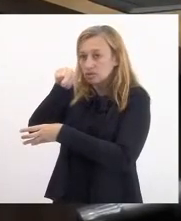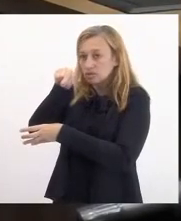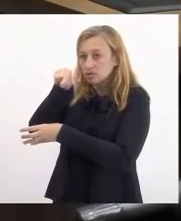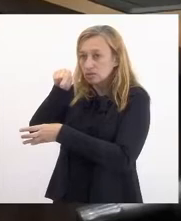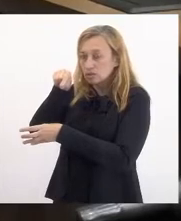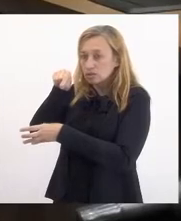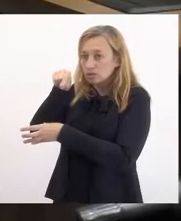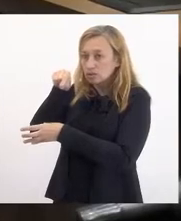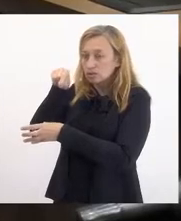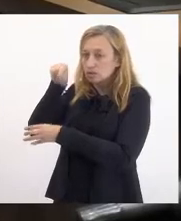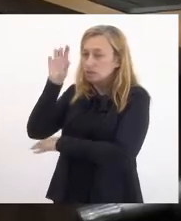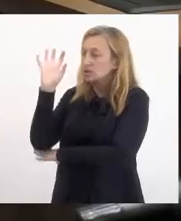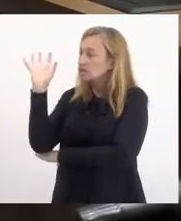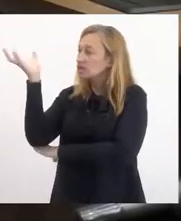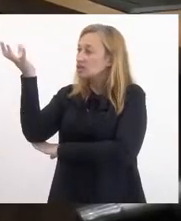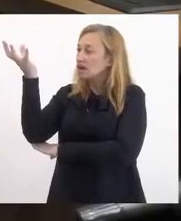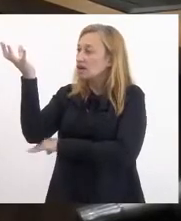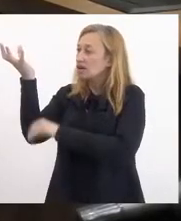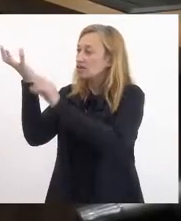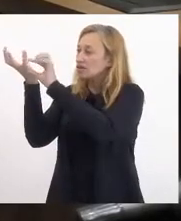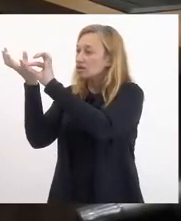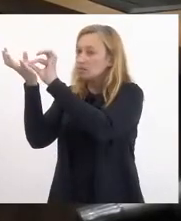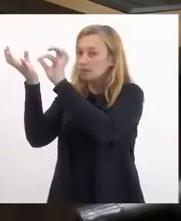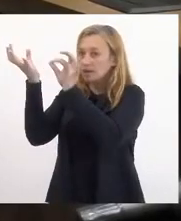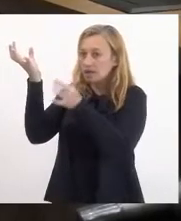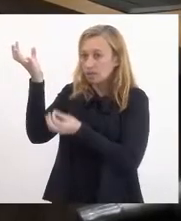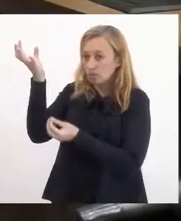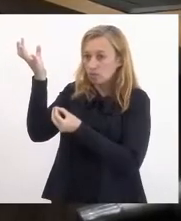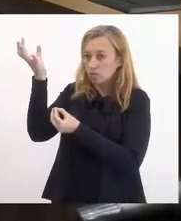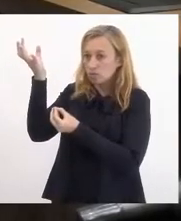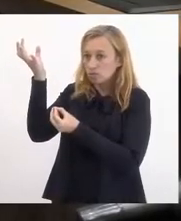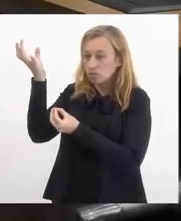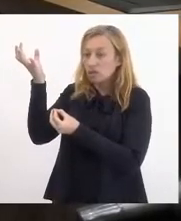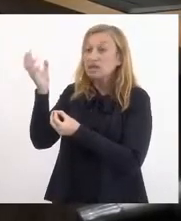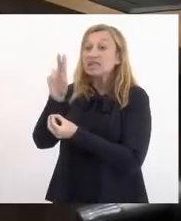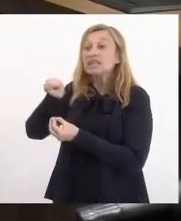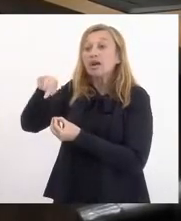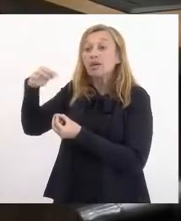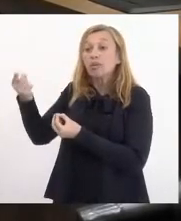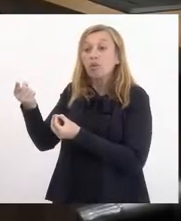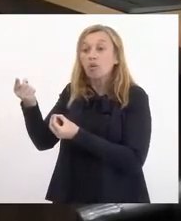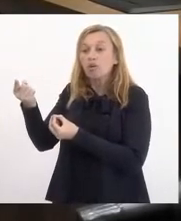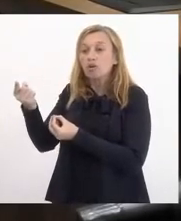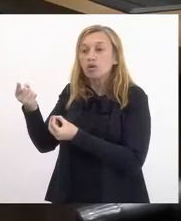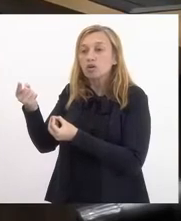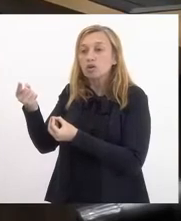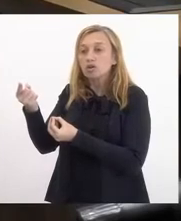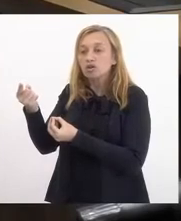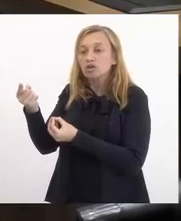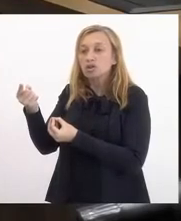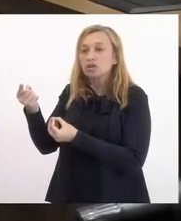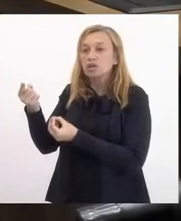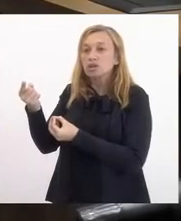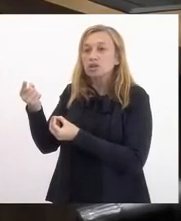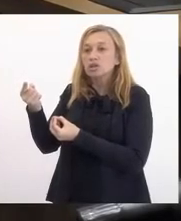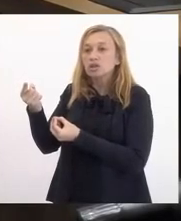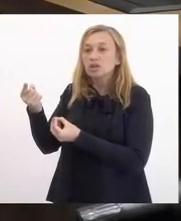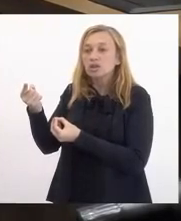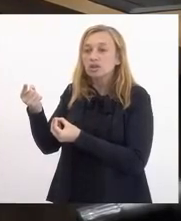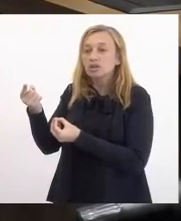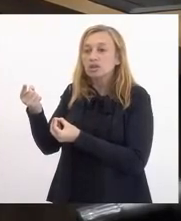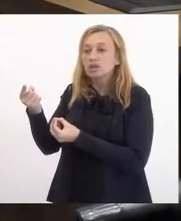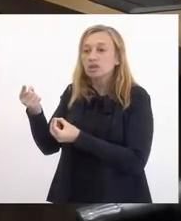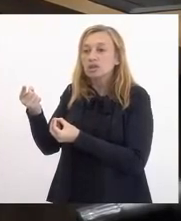na natureza e depois utilizam anilhas forjadas para os